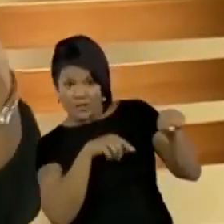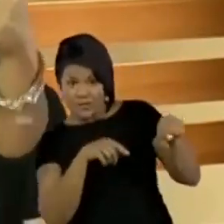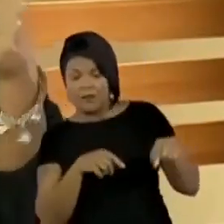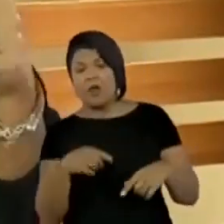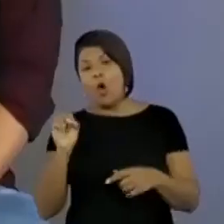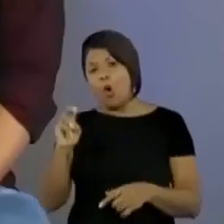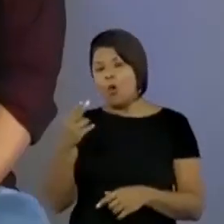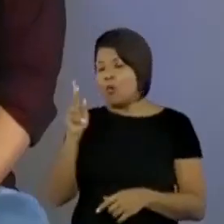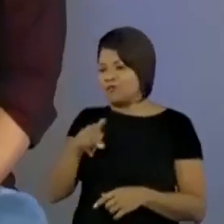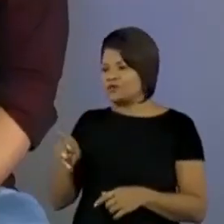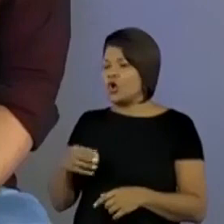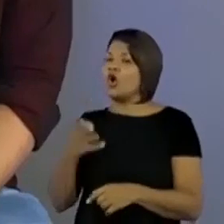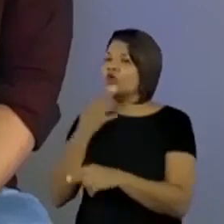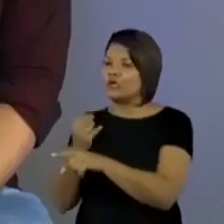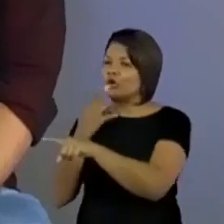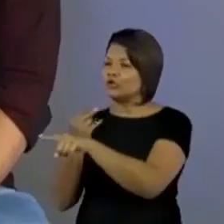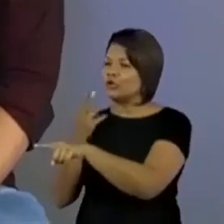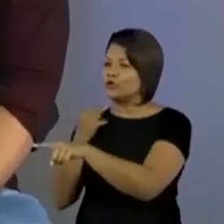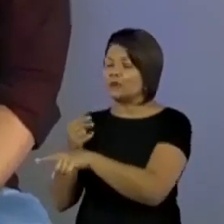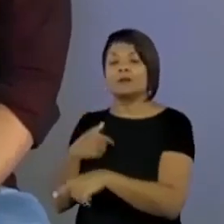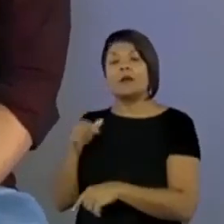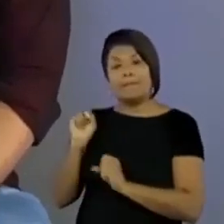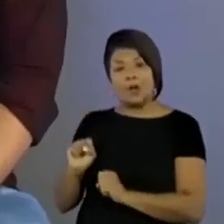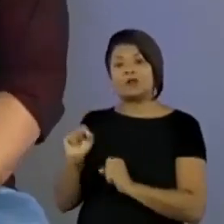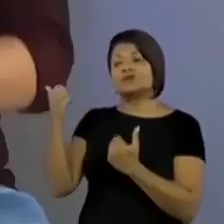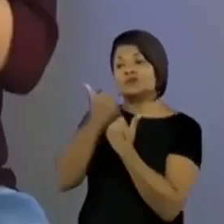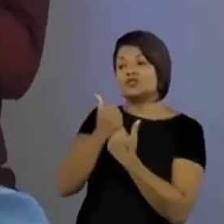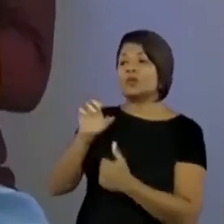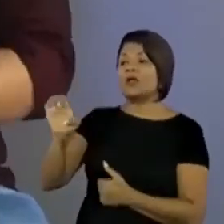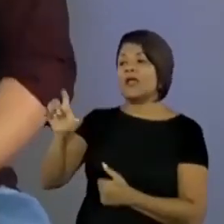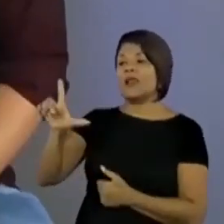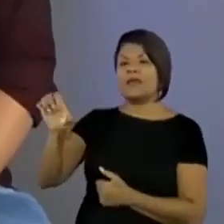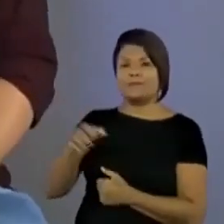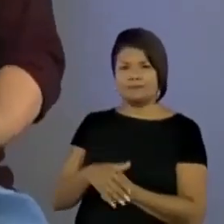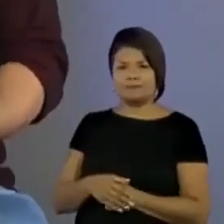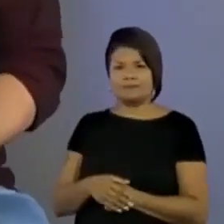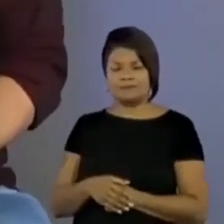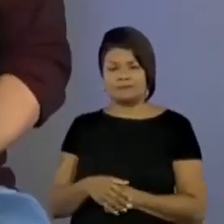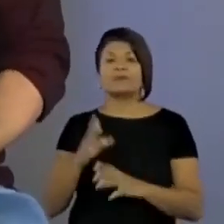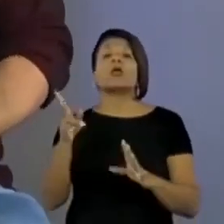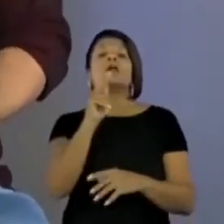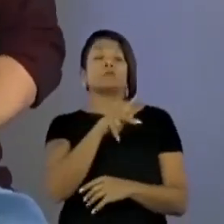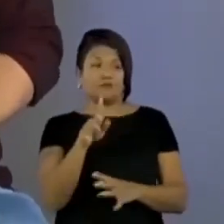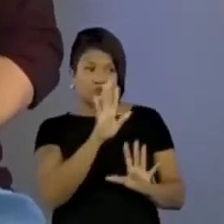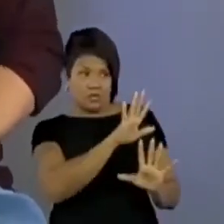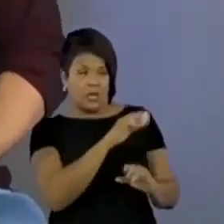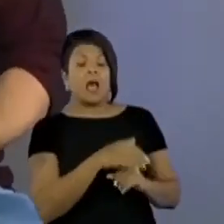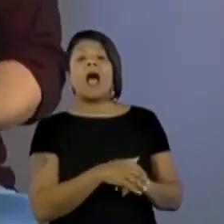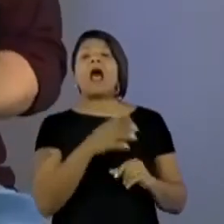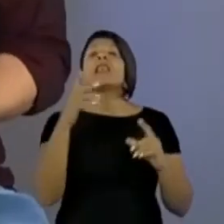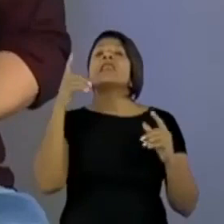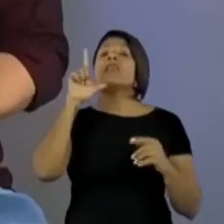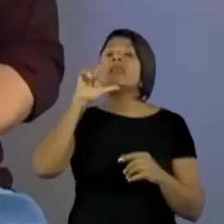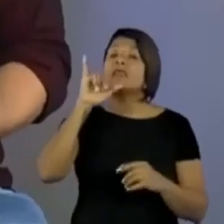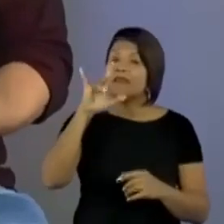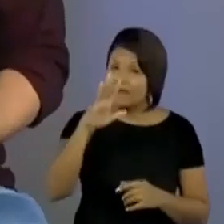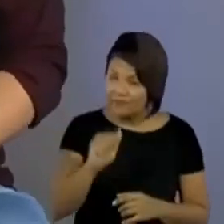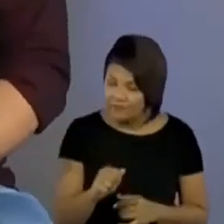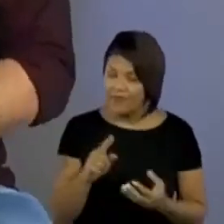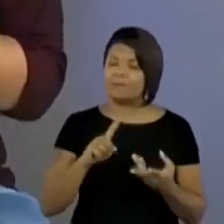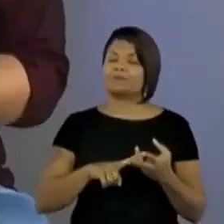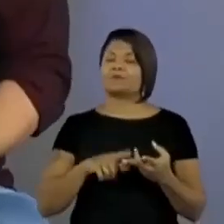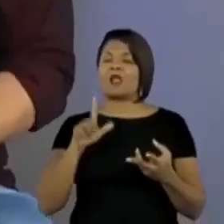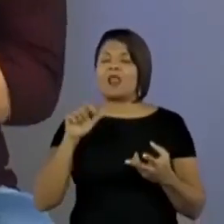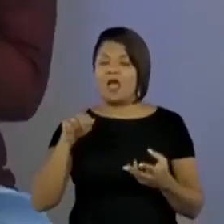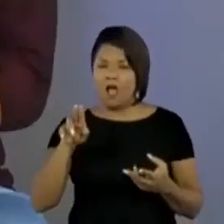Rodrigo, Rodrigo, Rodrigo, eu posso usar ele. Já pensou? Rodrigo, Rodrigo? Professora, a Lívia, a Laura, a Ana, o Fernando,